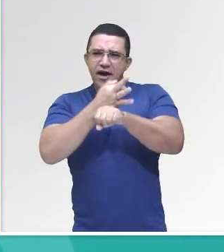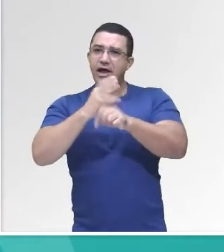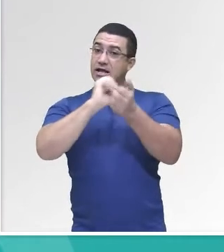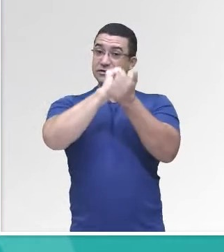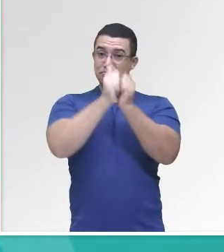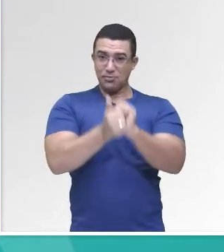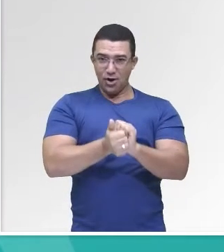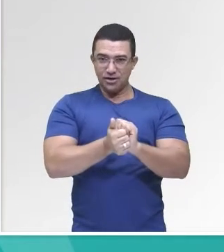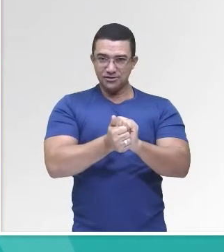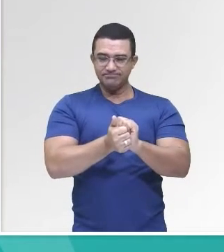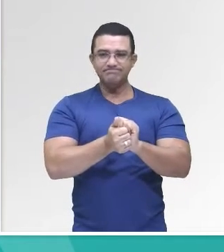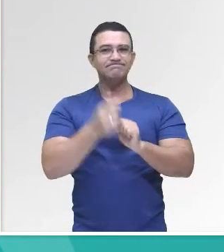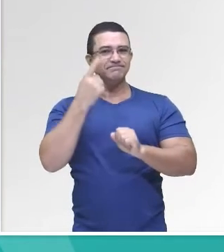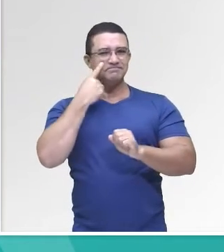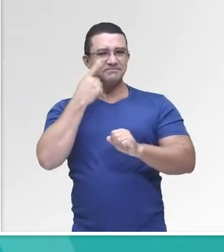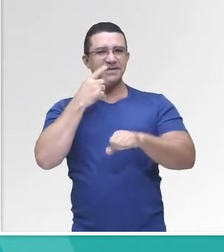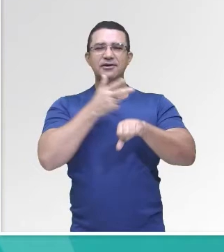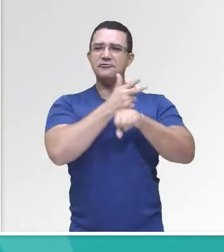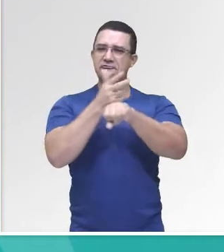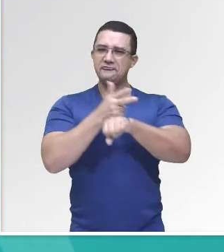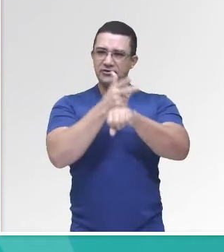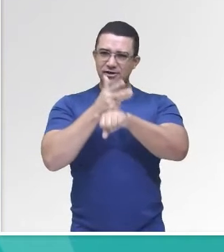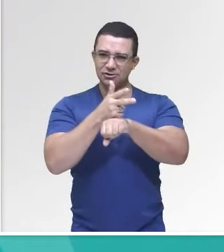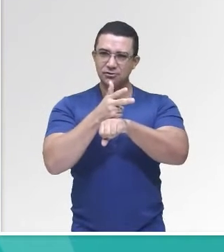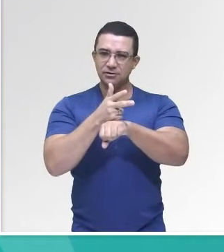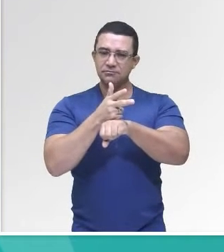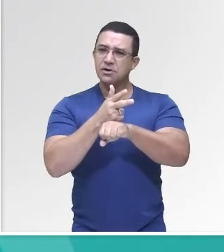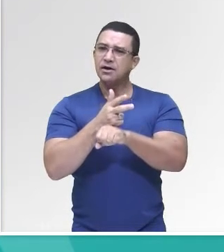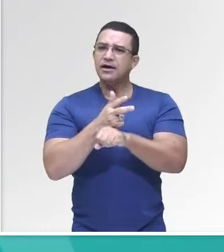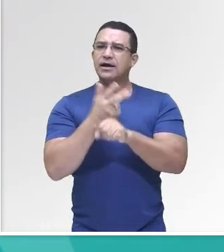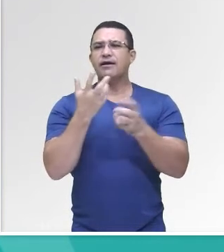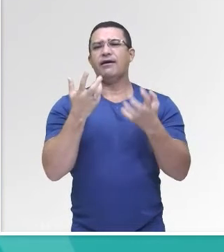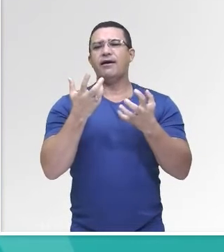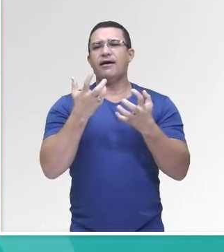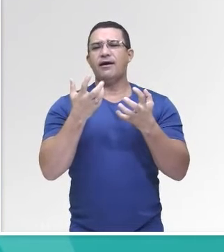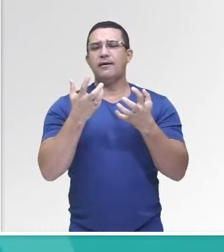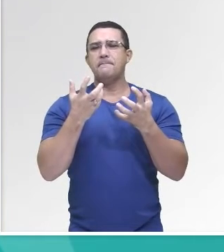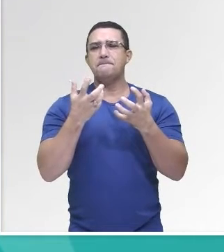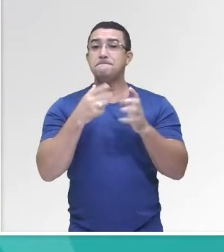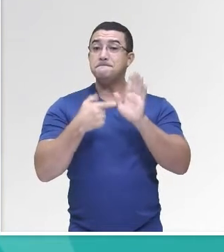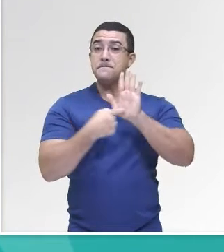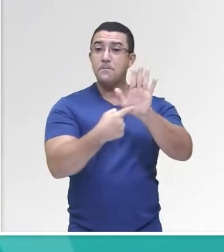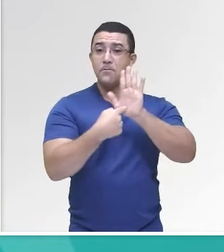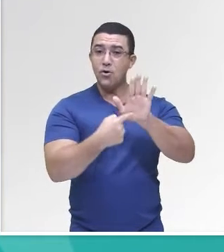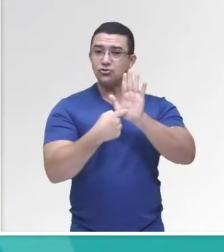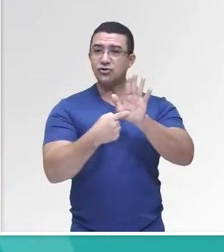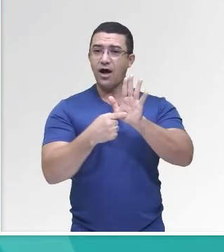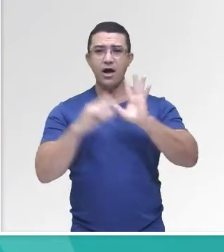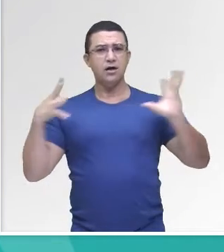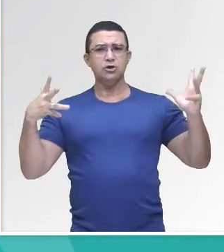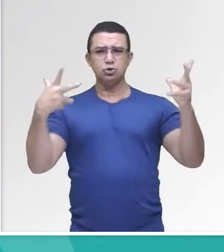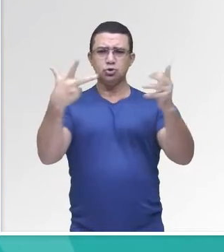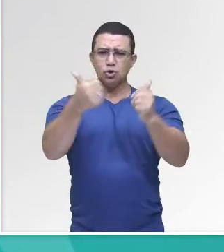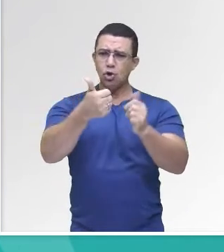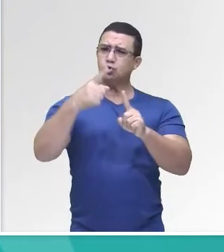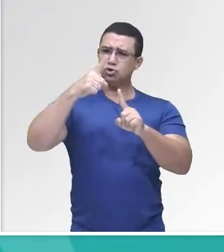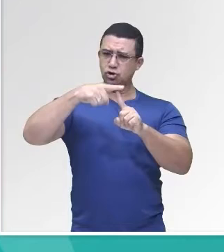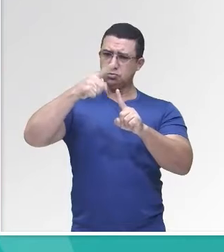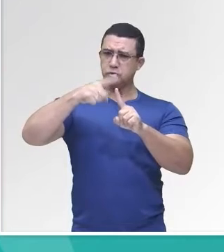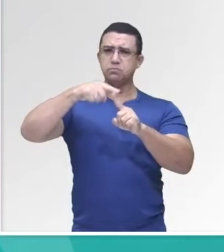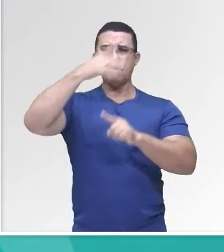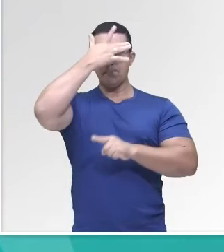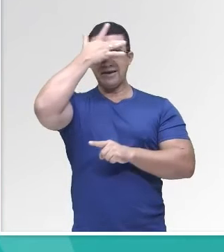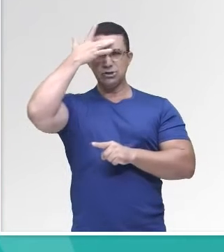observou que no vídeo ele procurou mostrar, né, para todo tipo de público, para